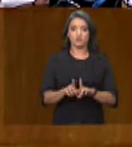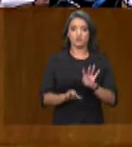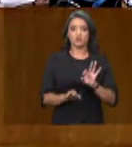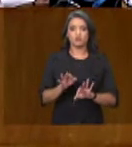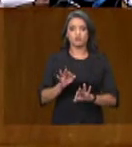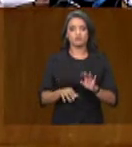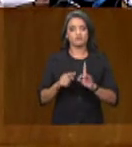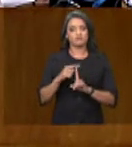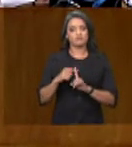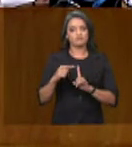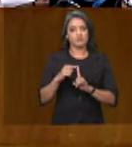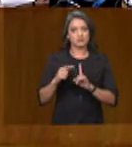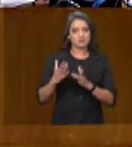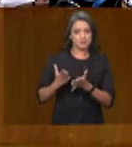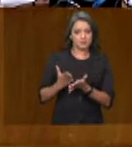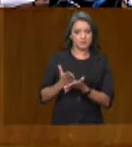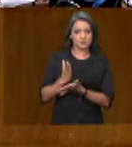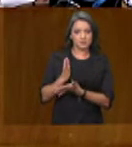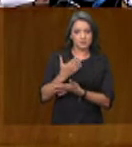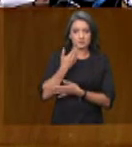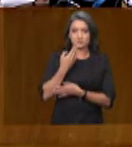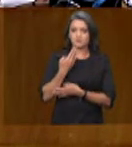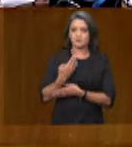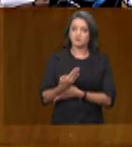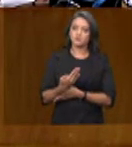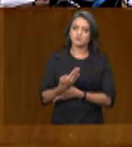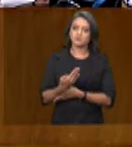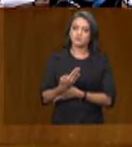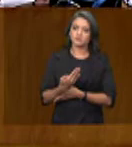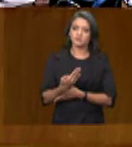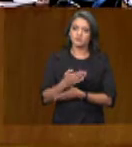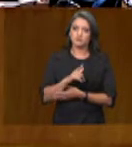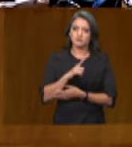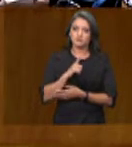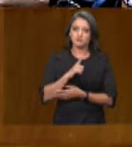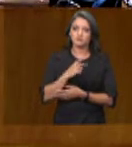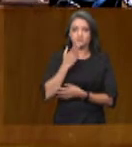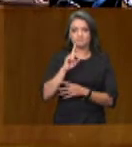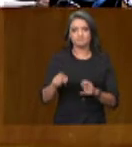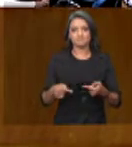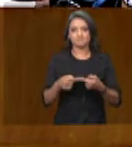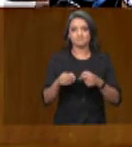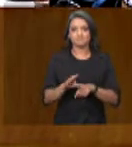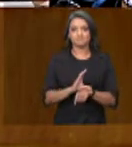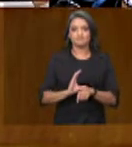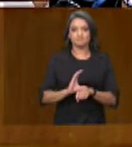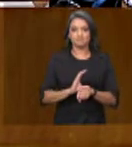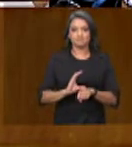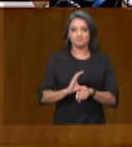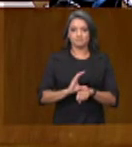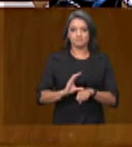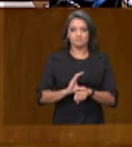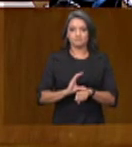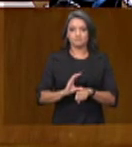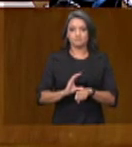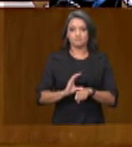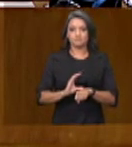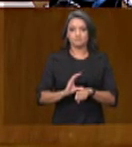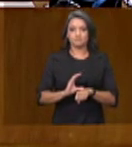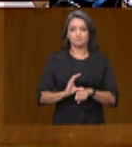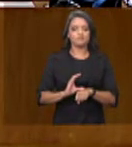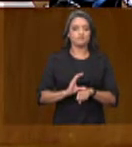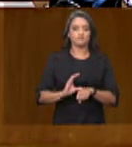parcialmente procedente o pedido para declarar a institucionalidade dos dispositivos